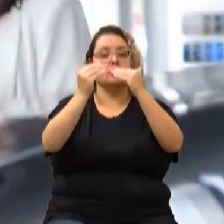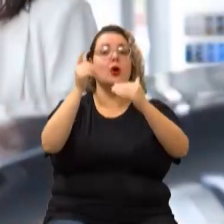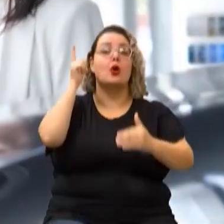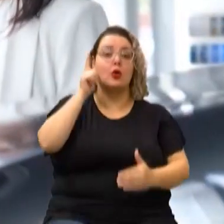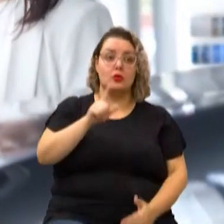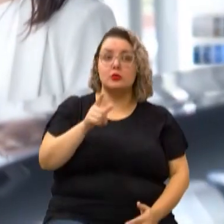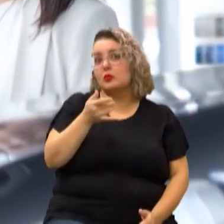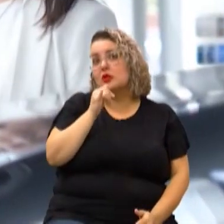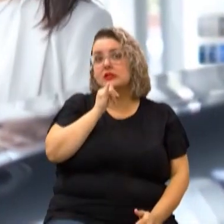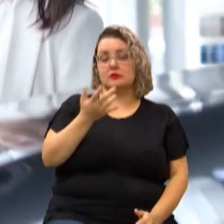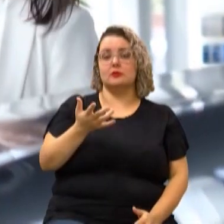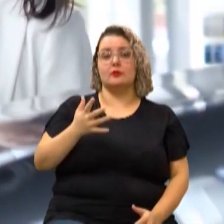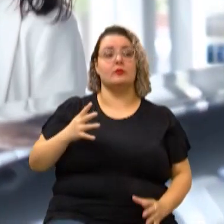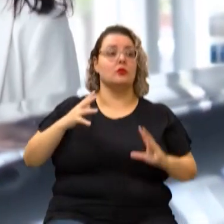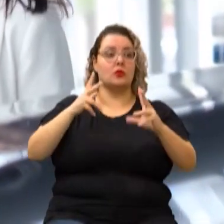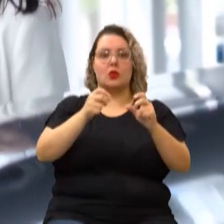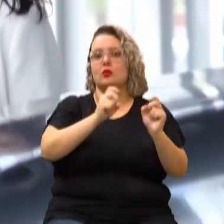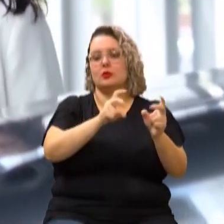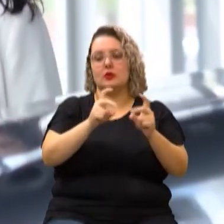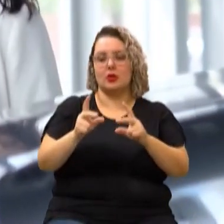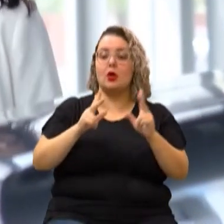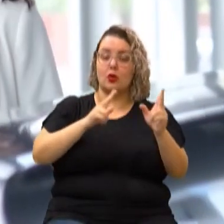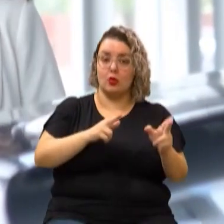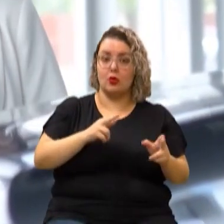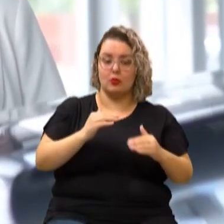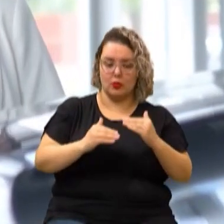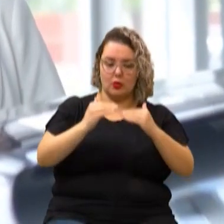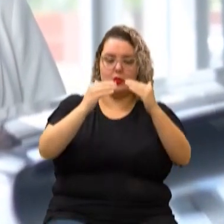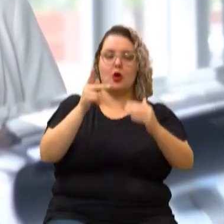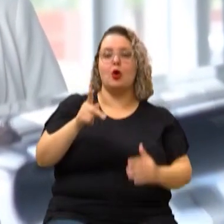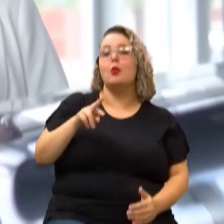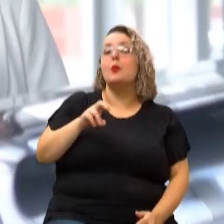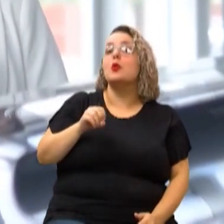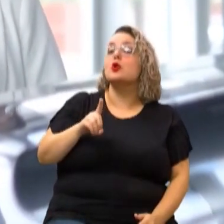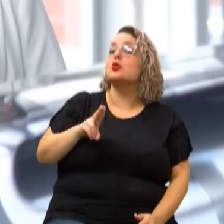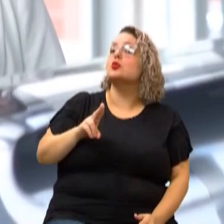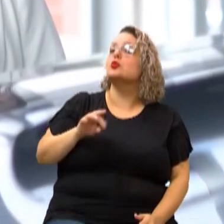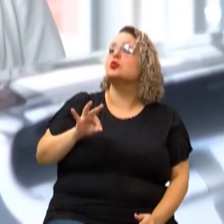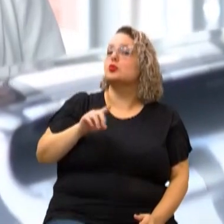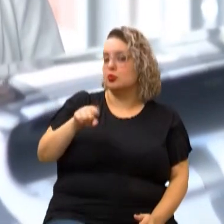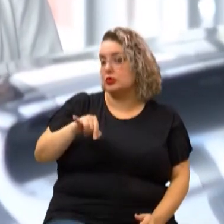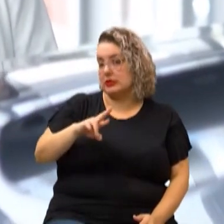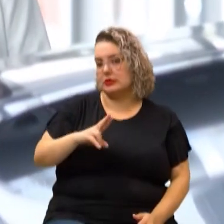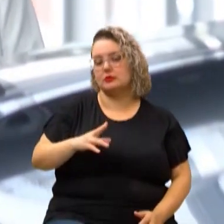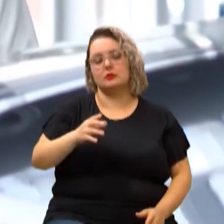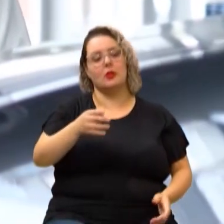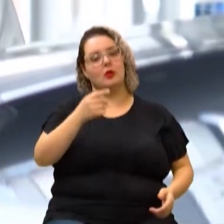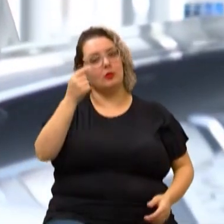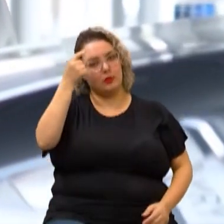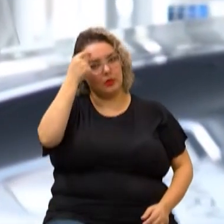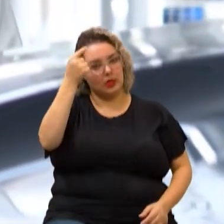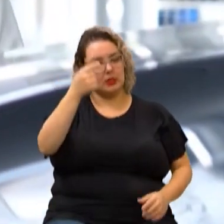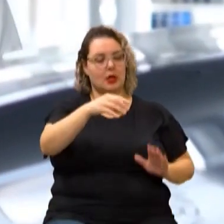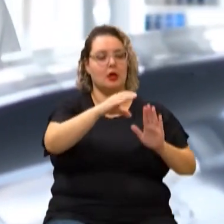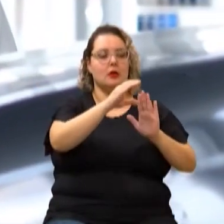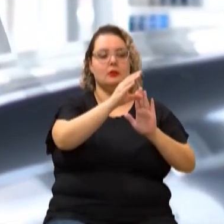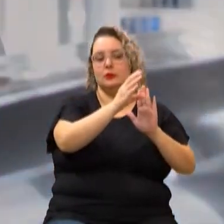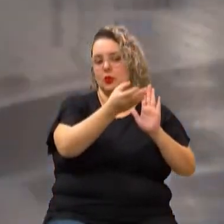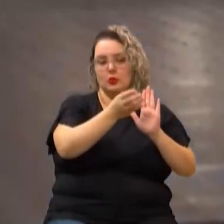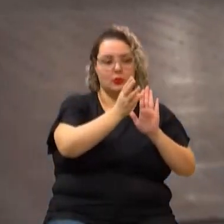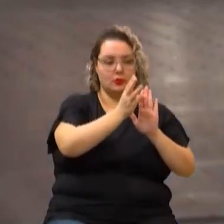minha parcela. Não conseguindo pagar a minha parcela, aquela loja, aquela empresa vai deixar de arrecadar. Deixou